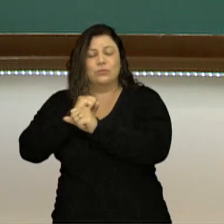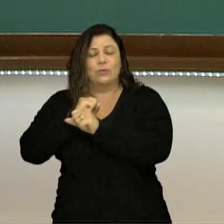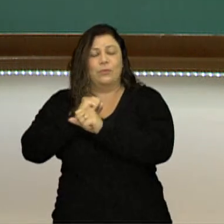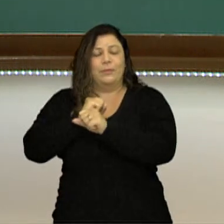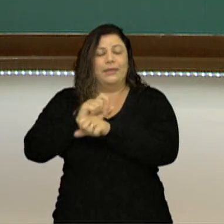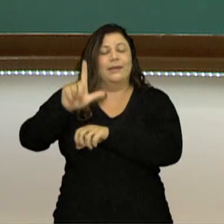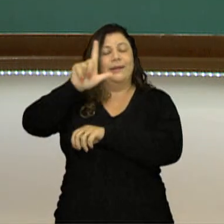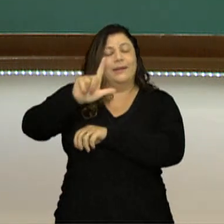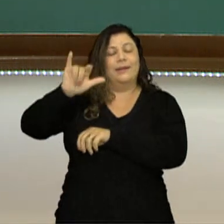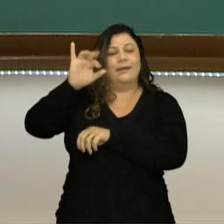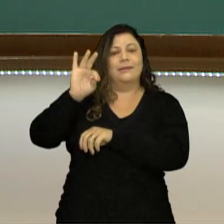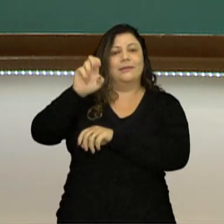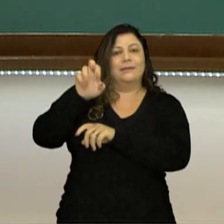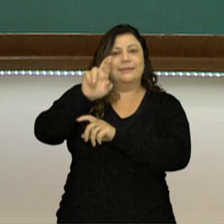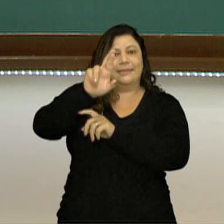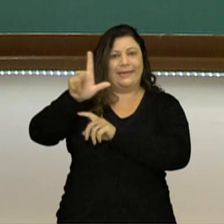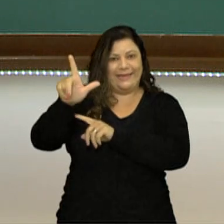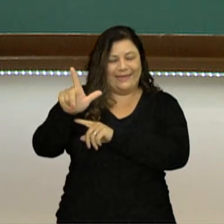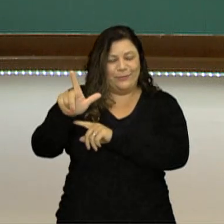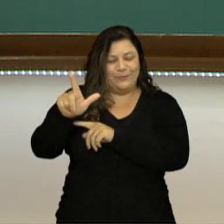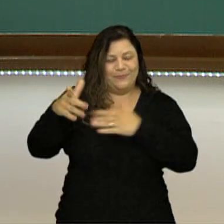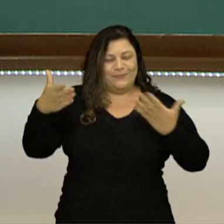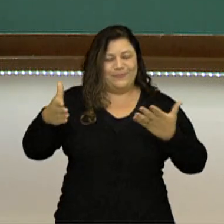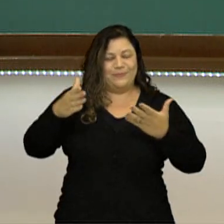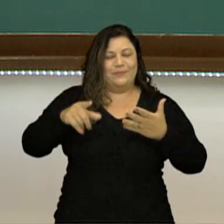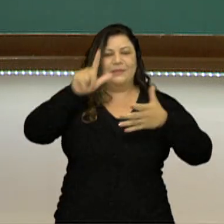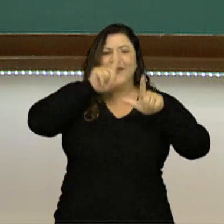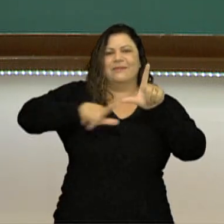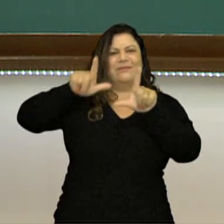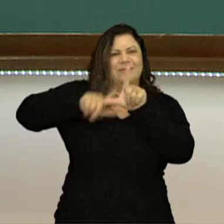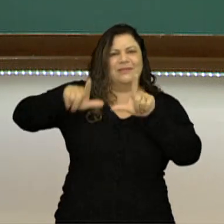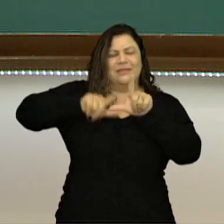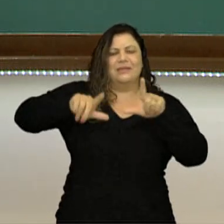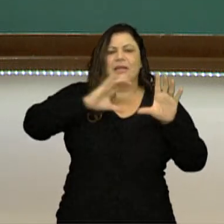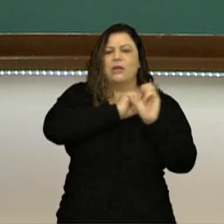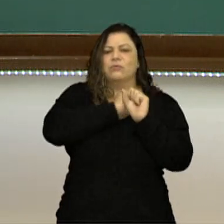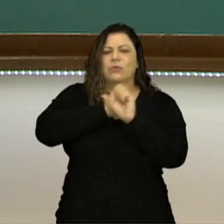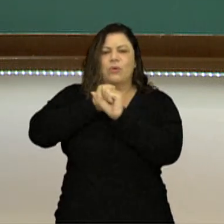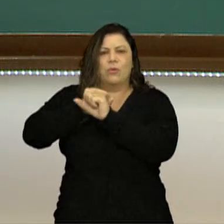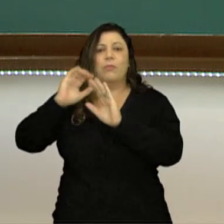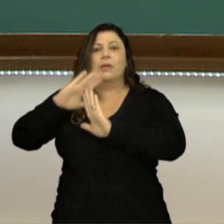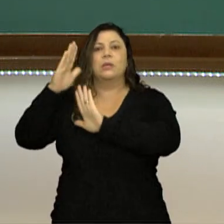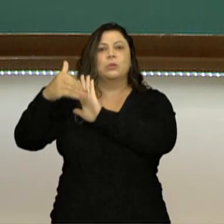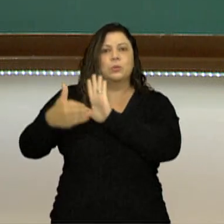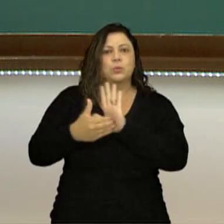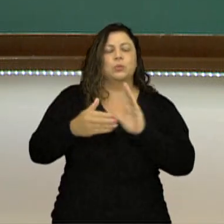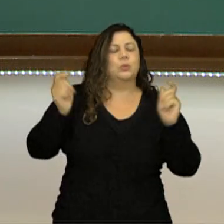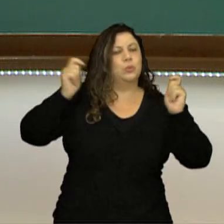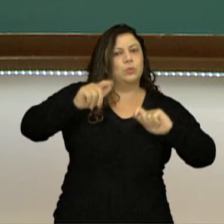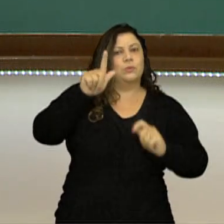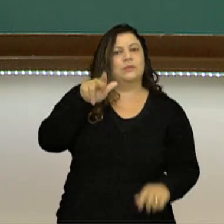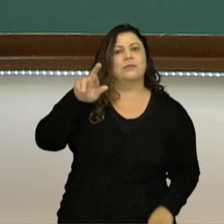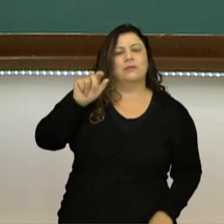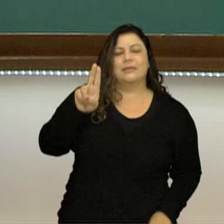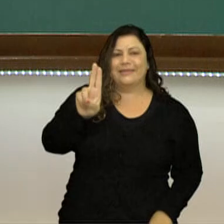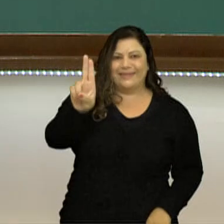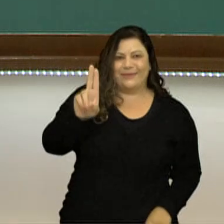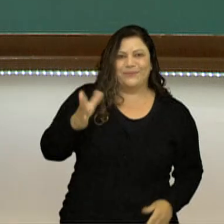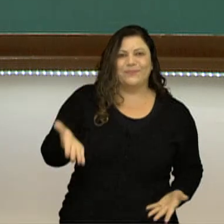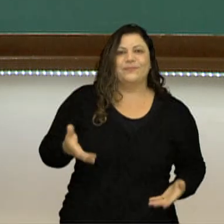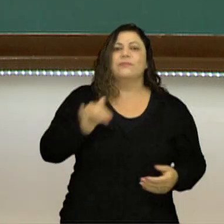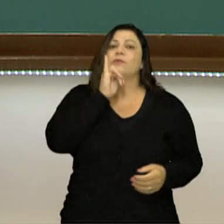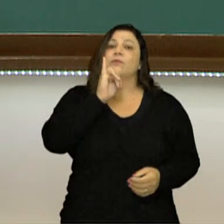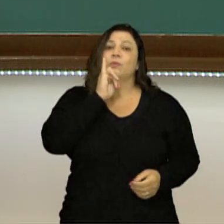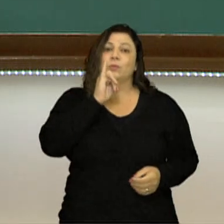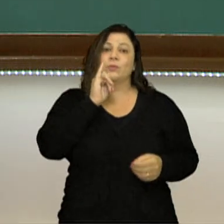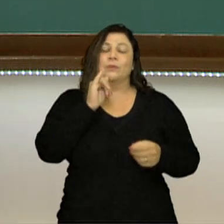Então você pega todas as letras da parte literal, soma todos os expoentes e você vai ter o grau do monômio. Quer ver? Vamos ver os exemplos